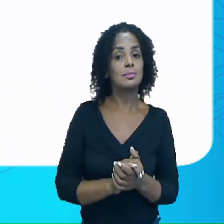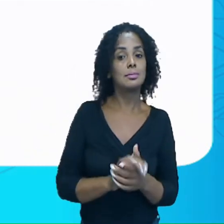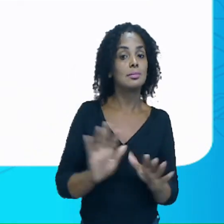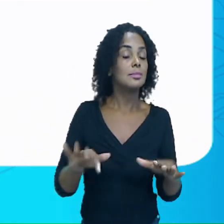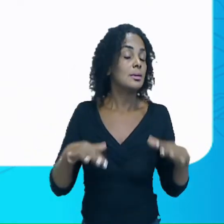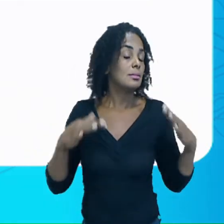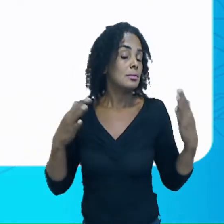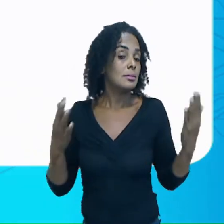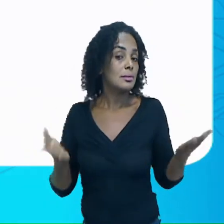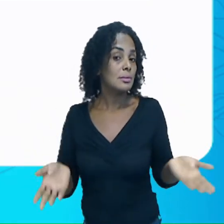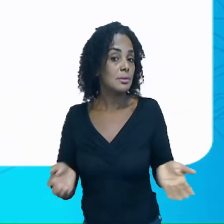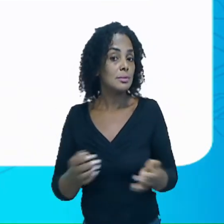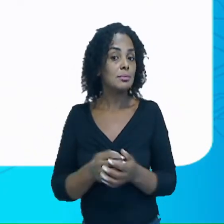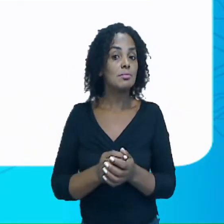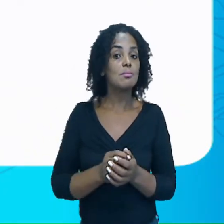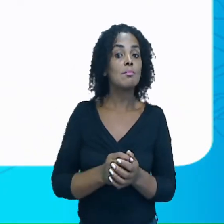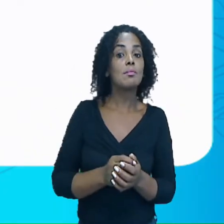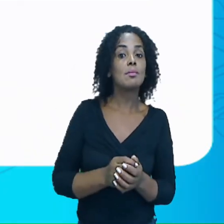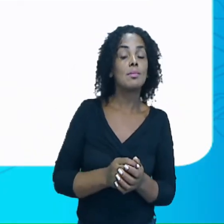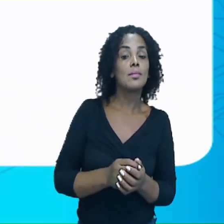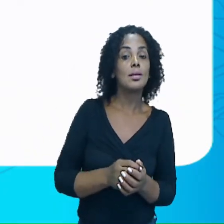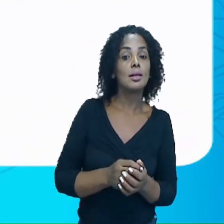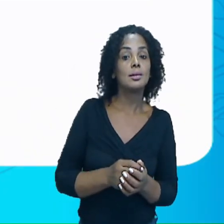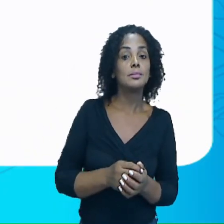quando aparece aqui, vai ser décimo,